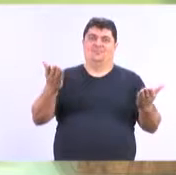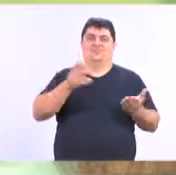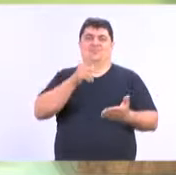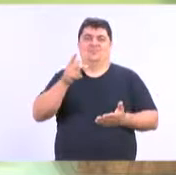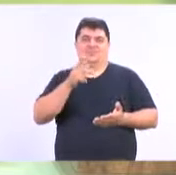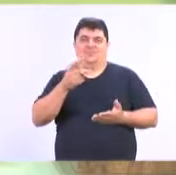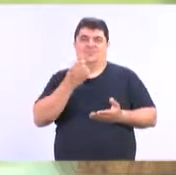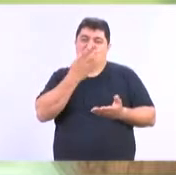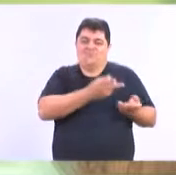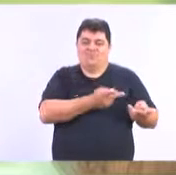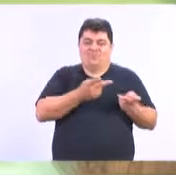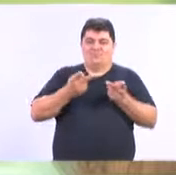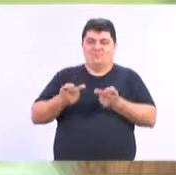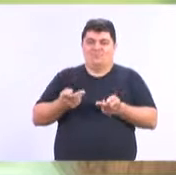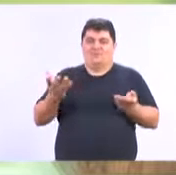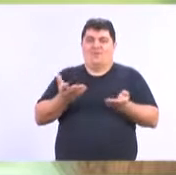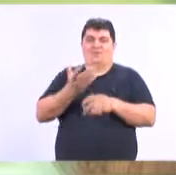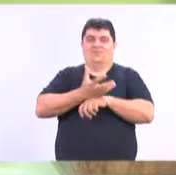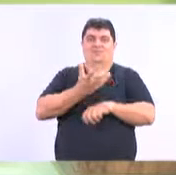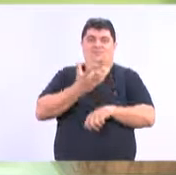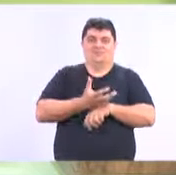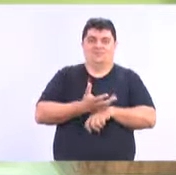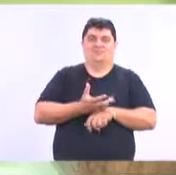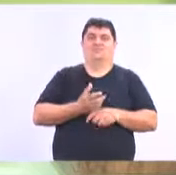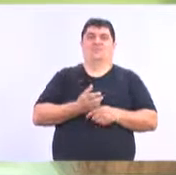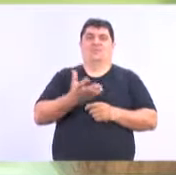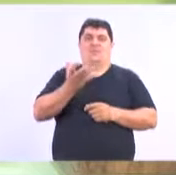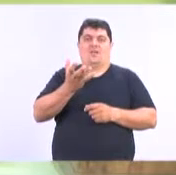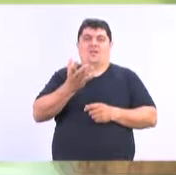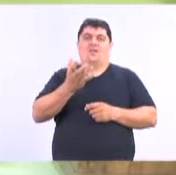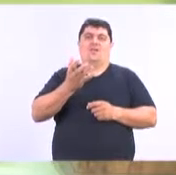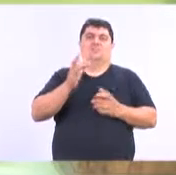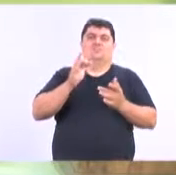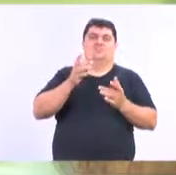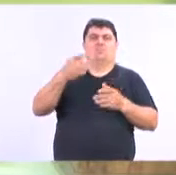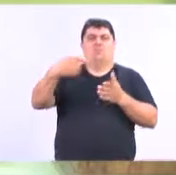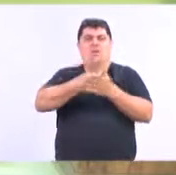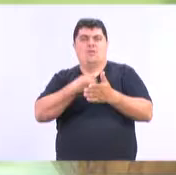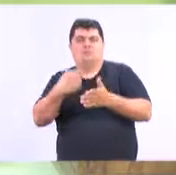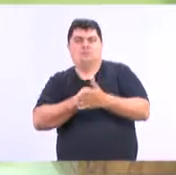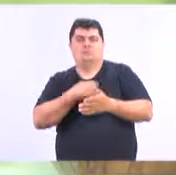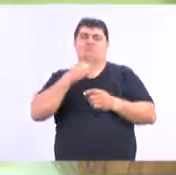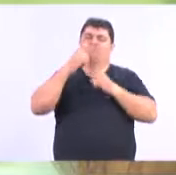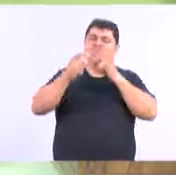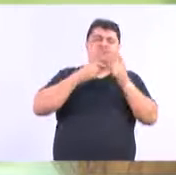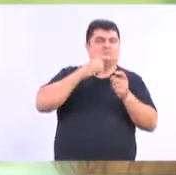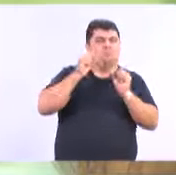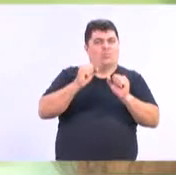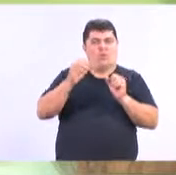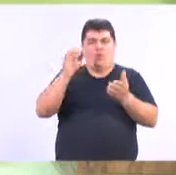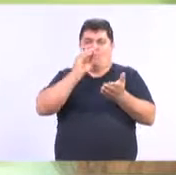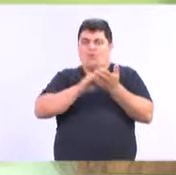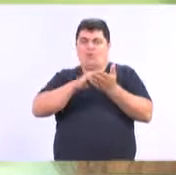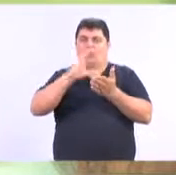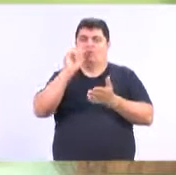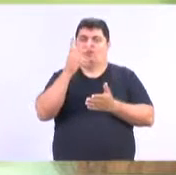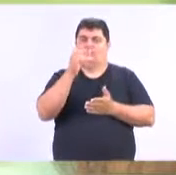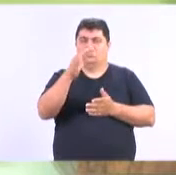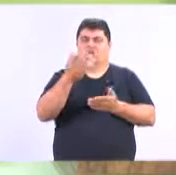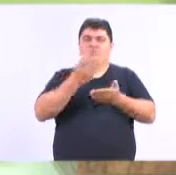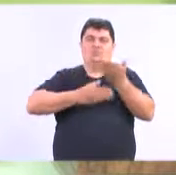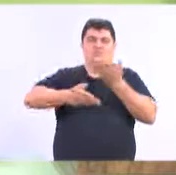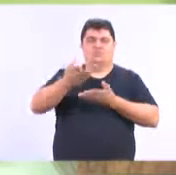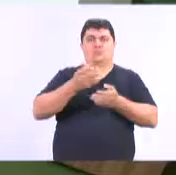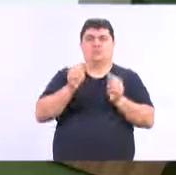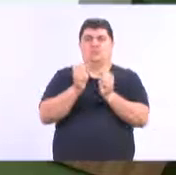tutores. Sejam muito bem-vindos a esse módulo. Quero contar com vocês. Mandem suas perguntas, suas dúvidas aqui no chat. Participem